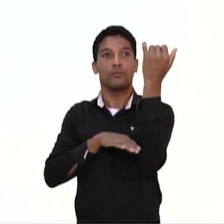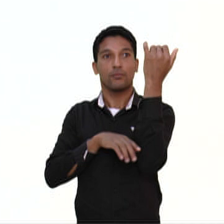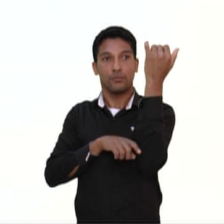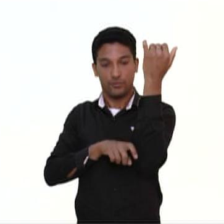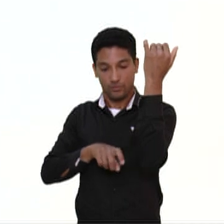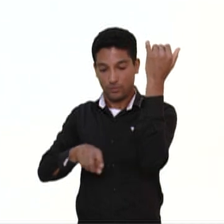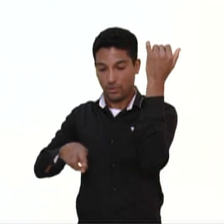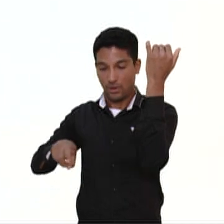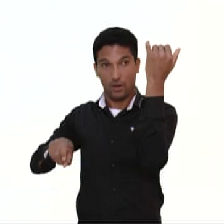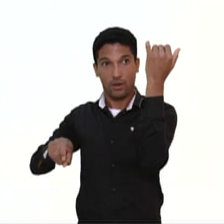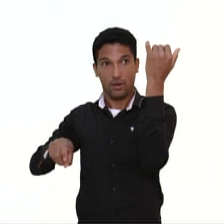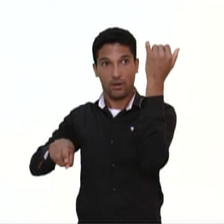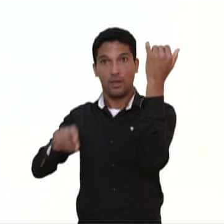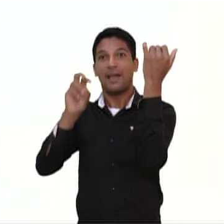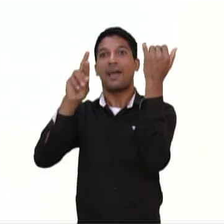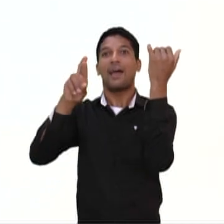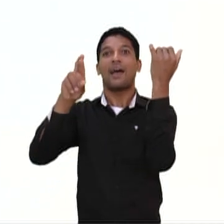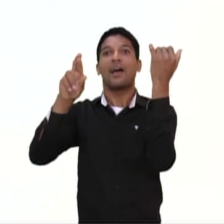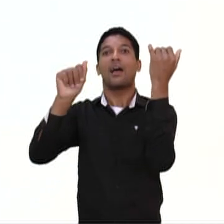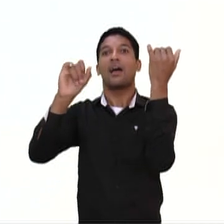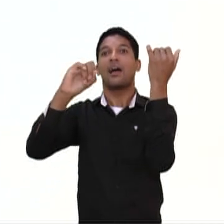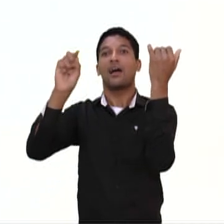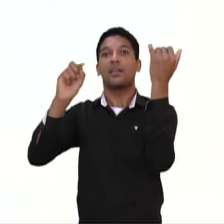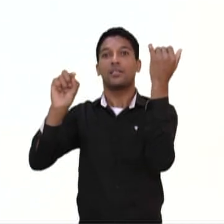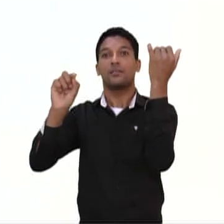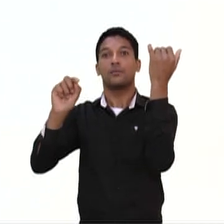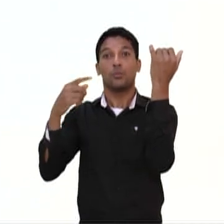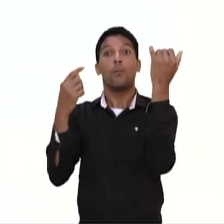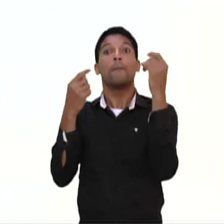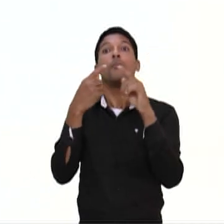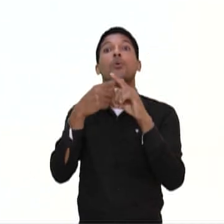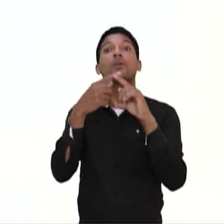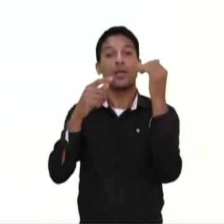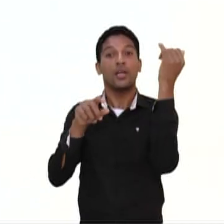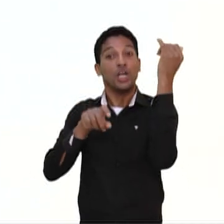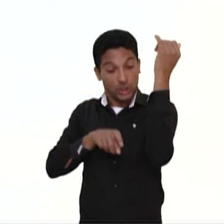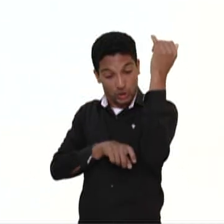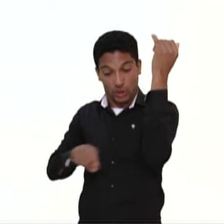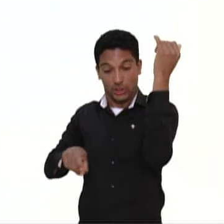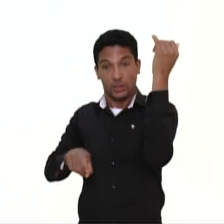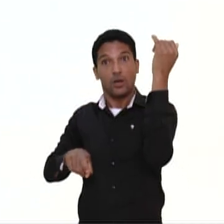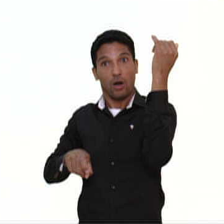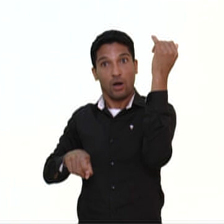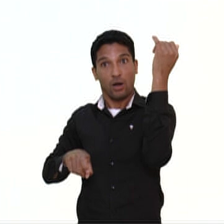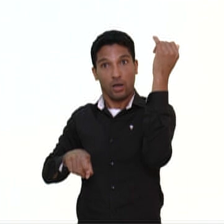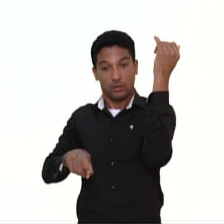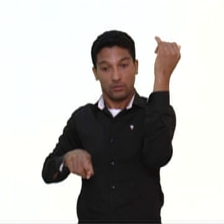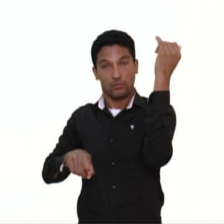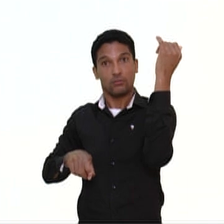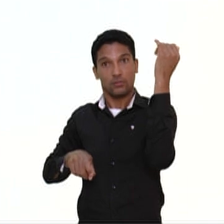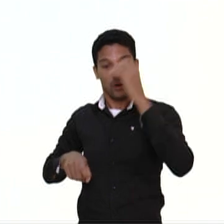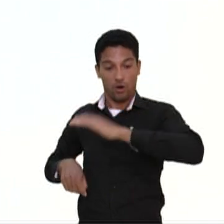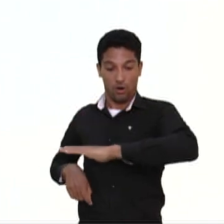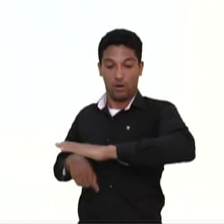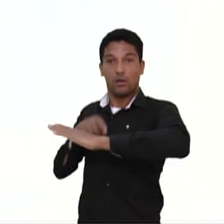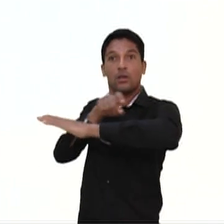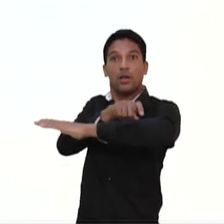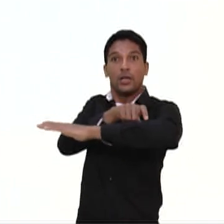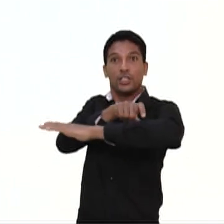X. Depois o ponto 4 e 3. Então, 4 para X e 3 para